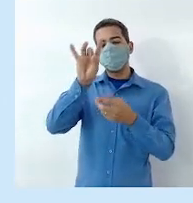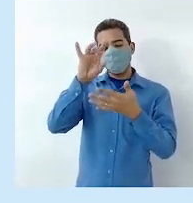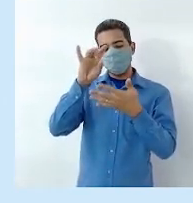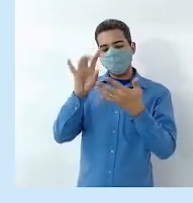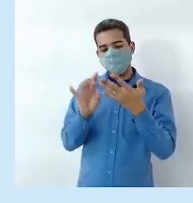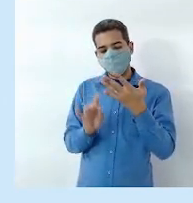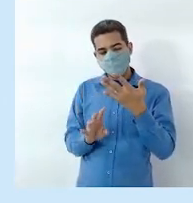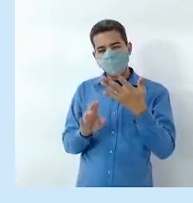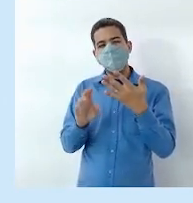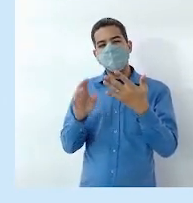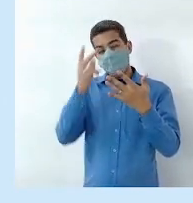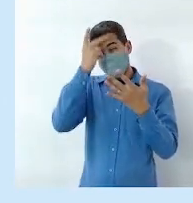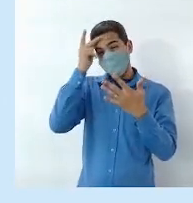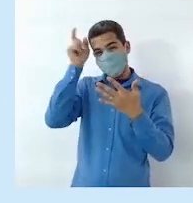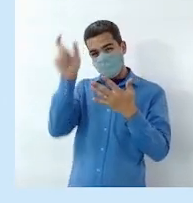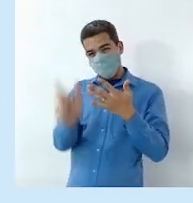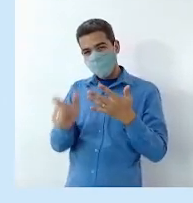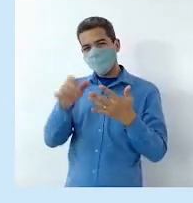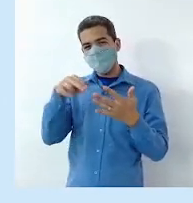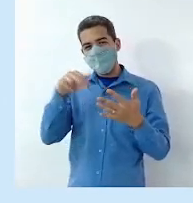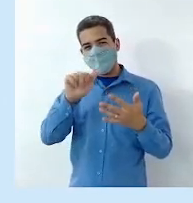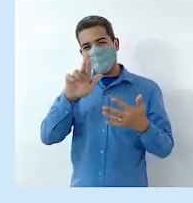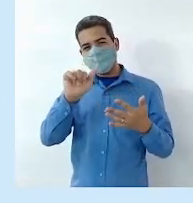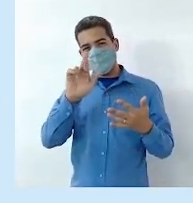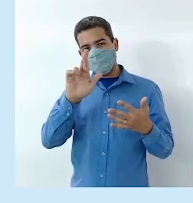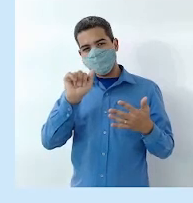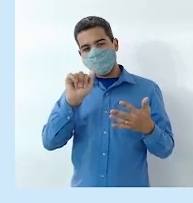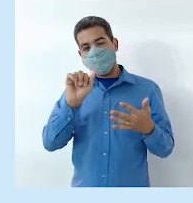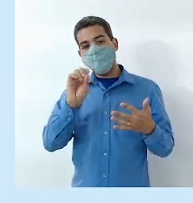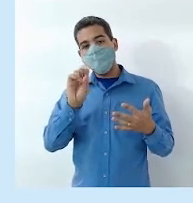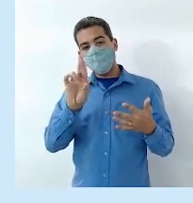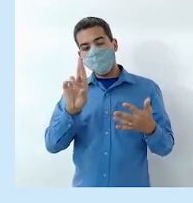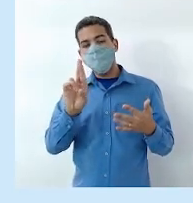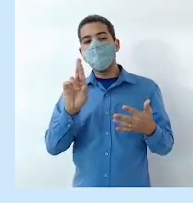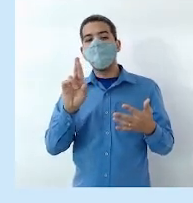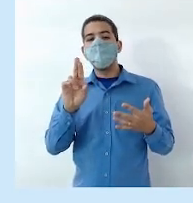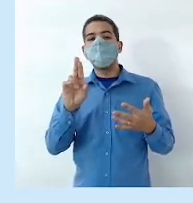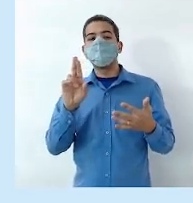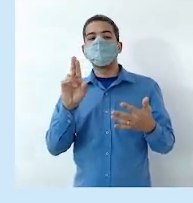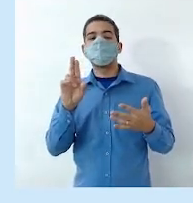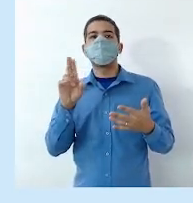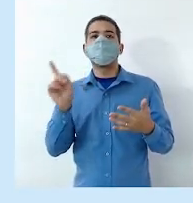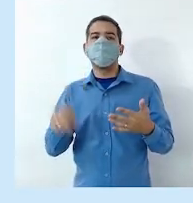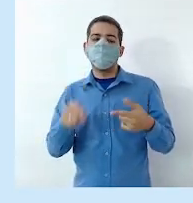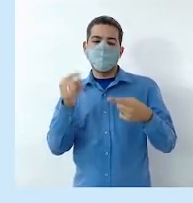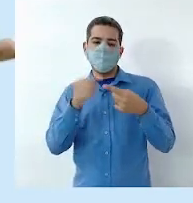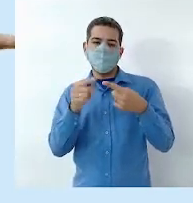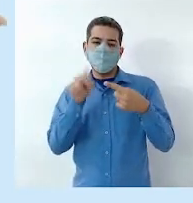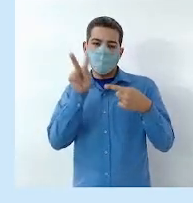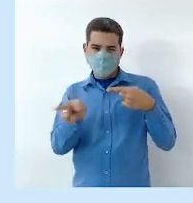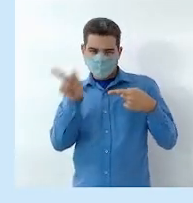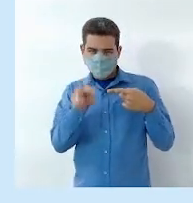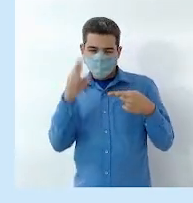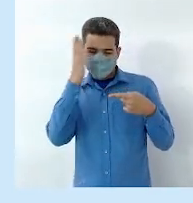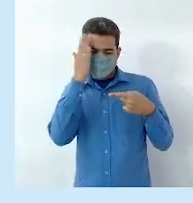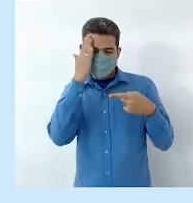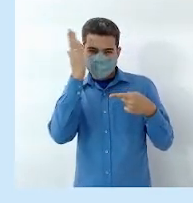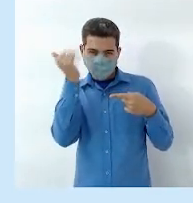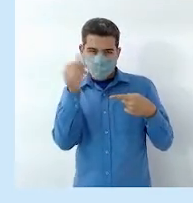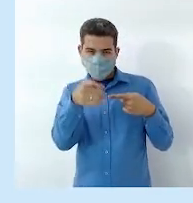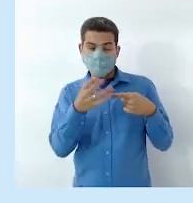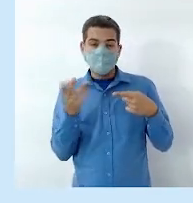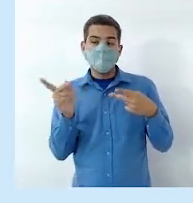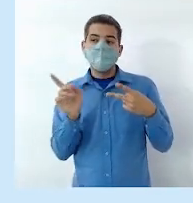vai poder explorar na nossa produção da narração ficcional. tem o narrador observador, como eu falei para